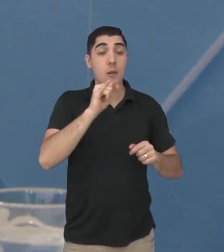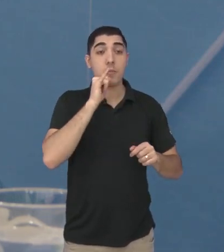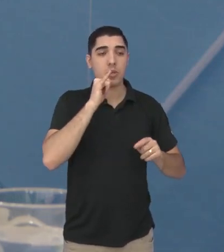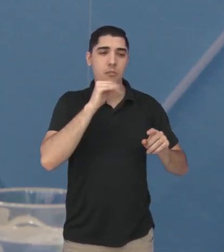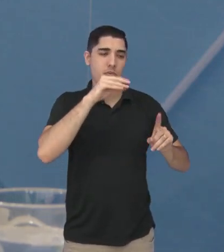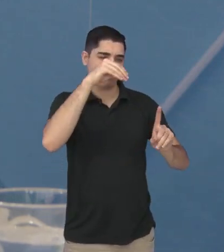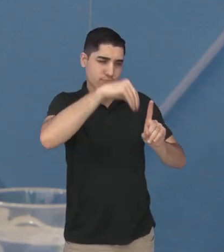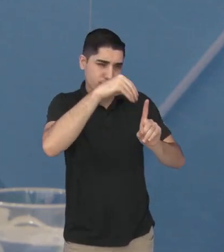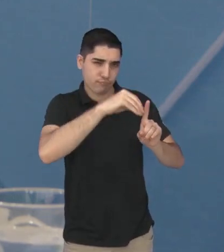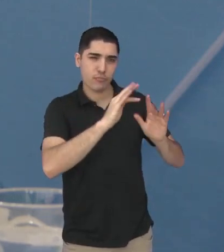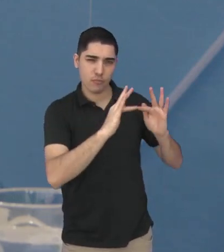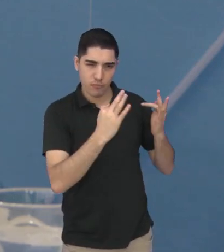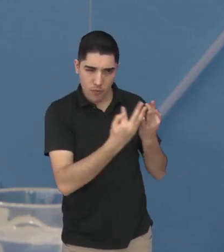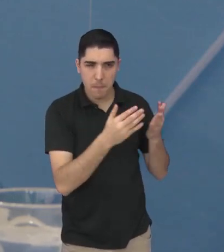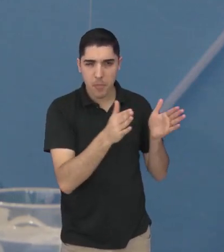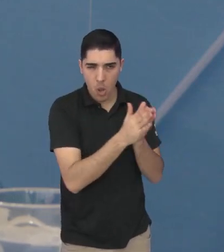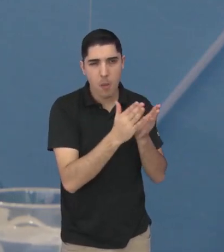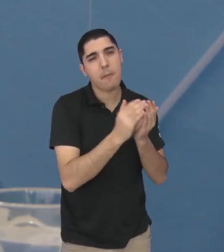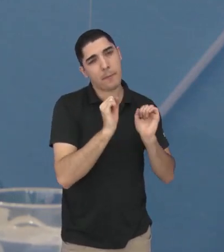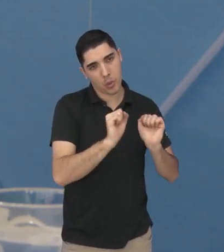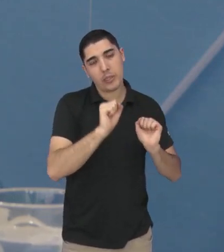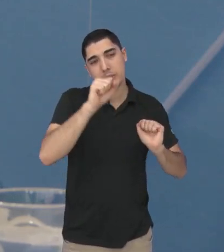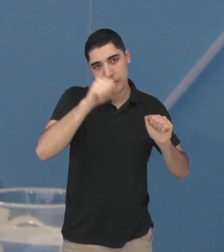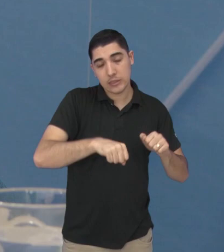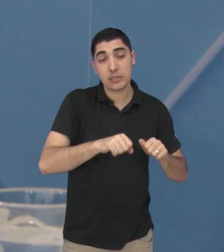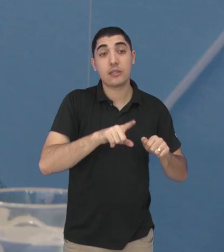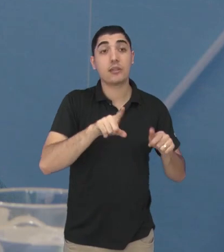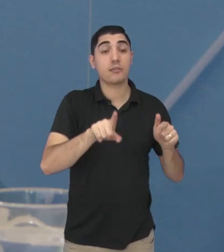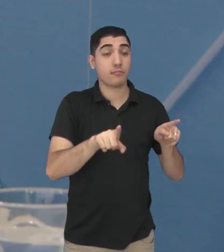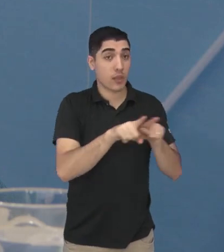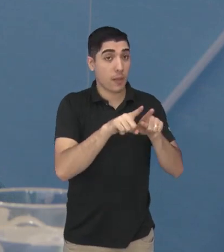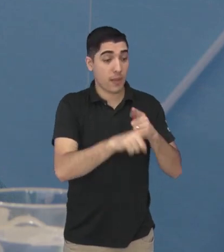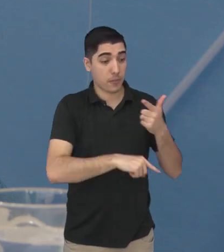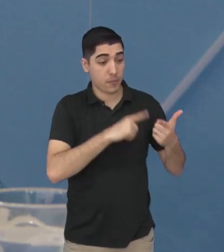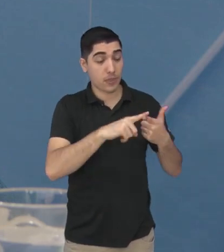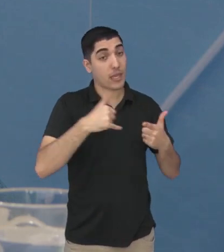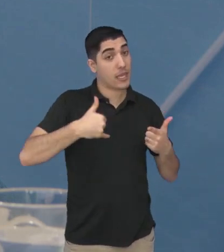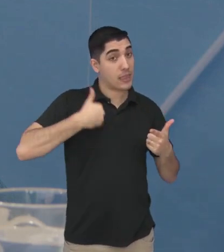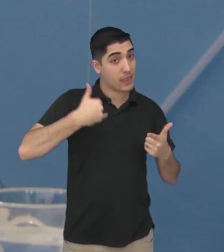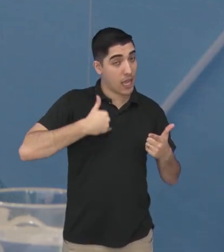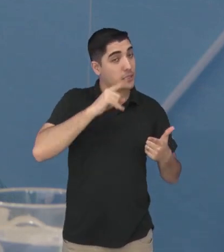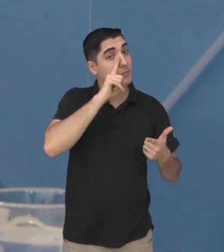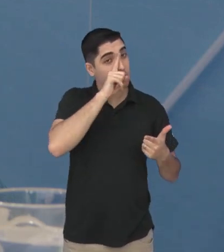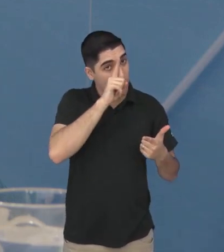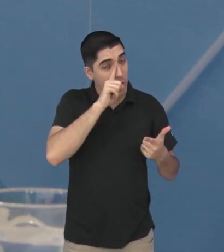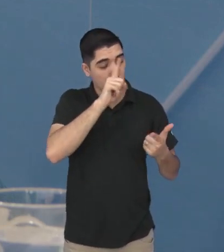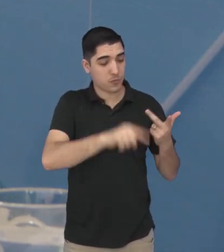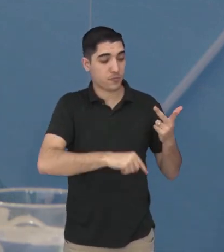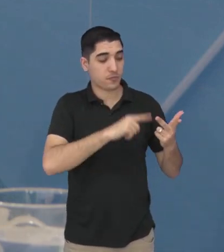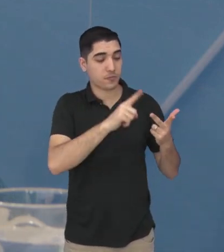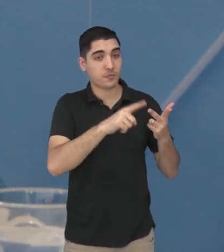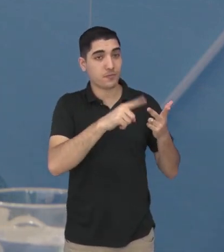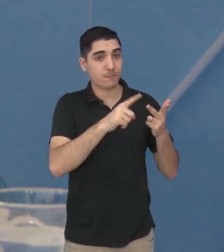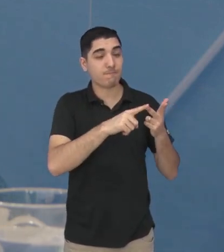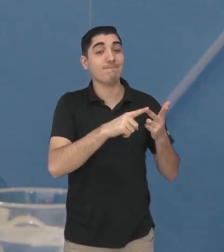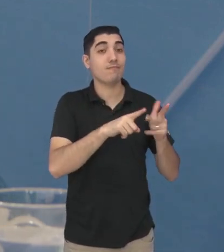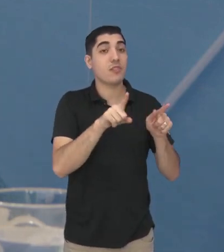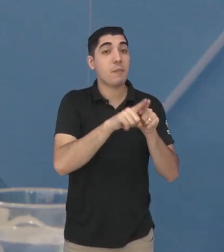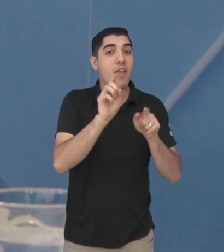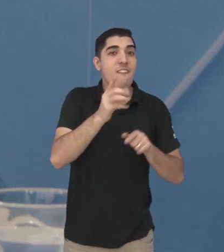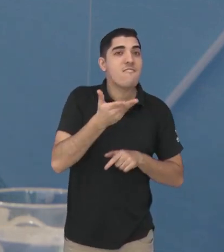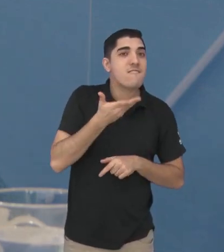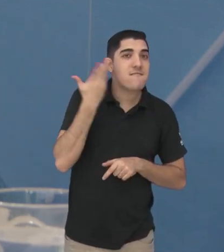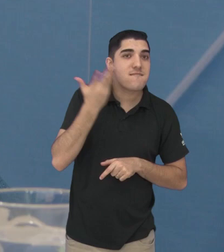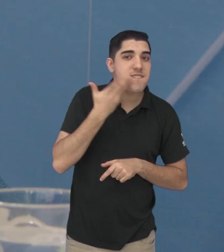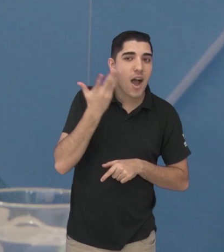de risco, sim, como a Selma falou. A idade também é um fator de risco. A acessibilidade é um fator